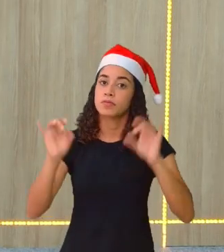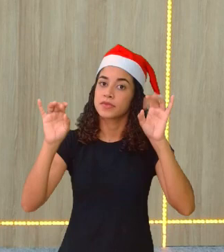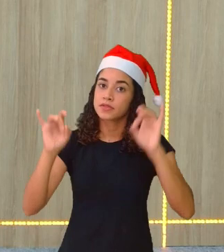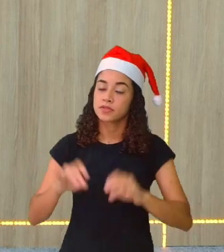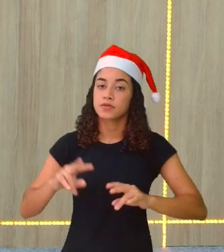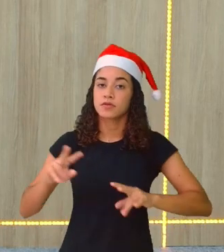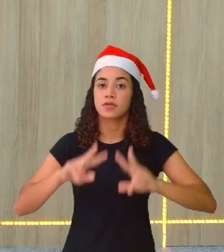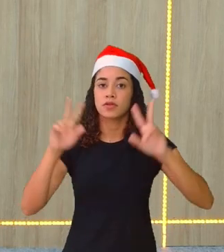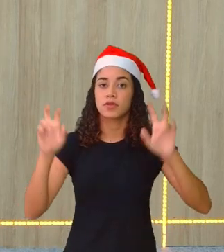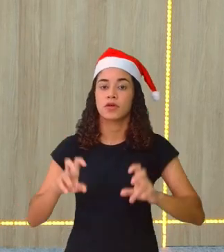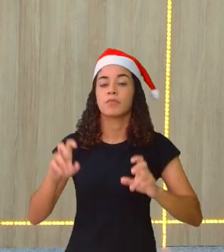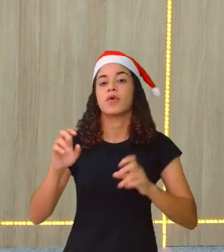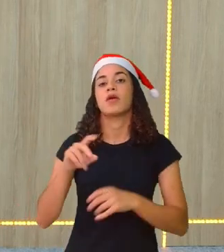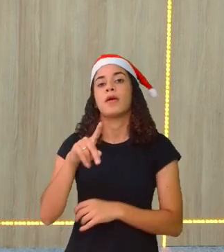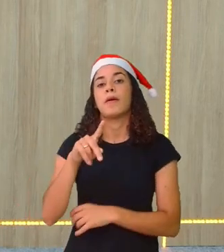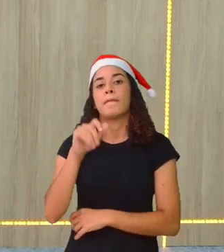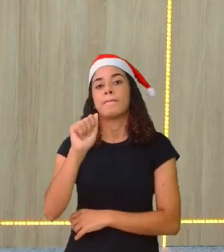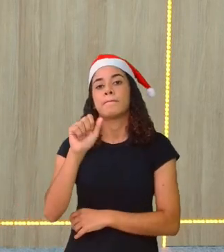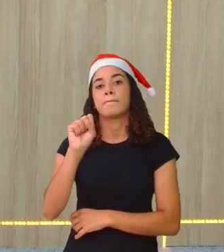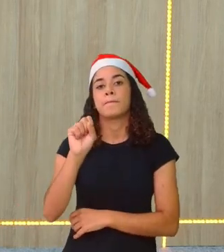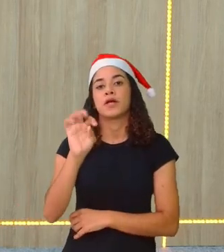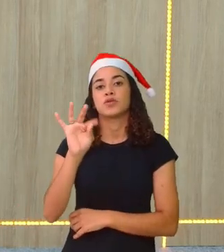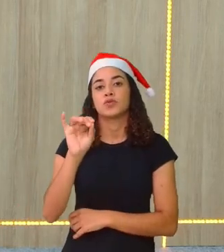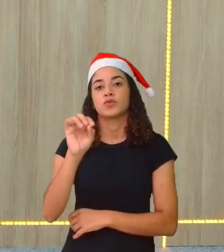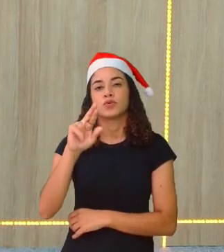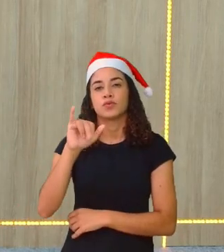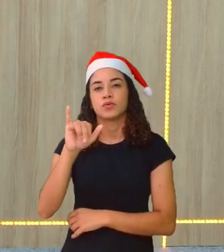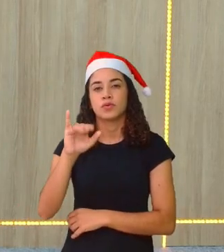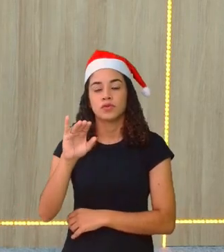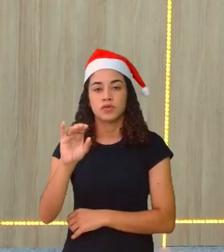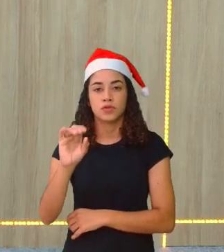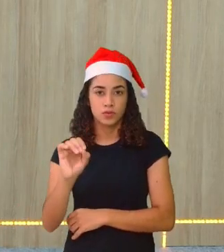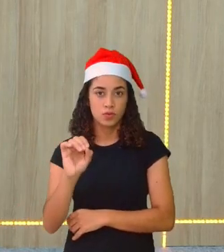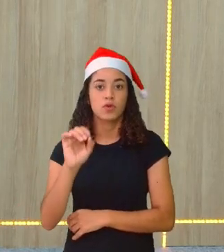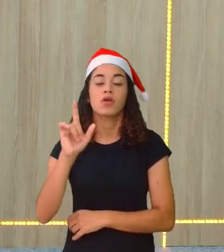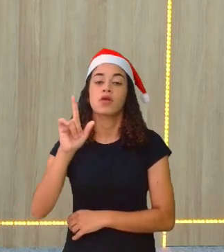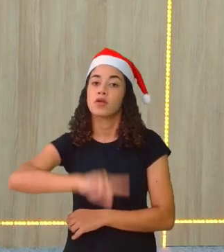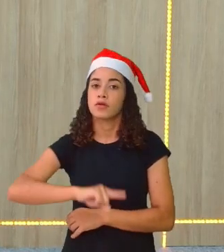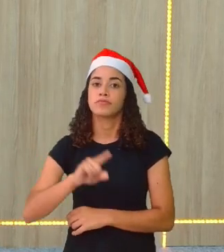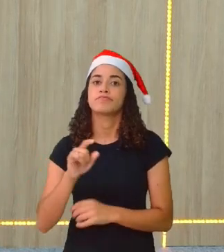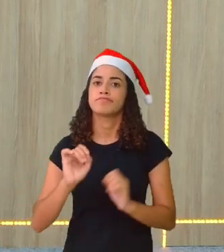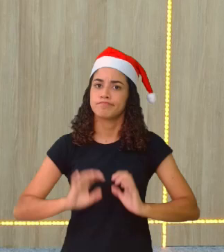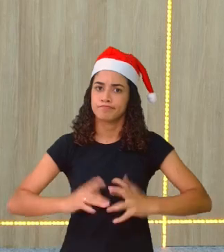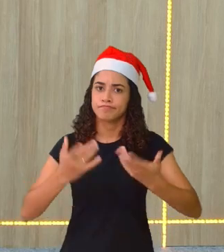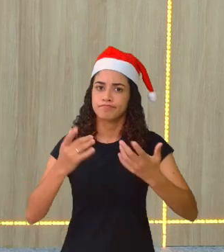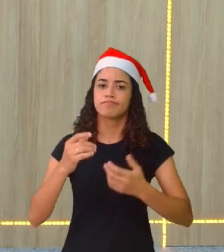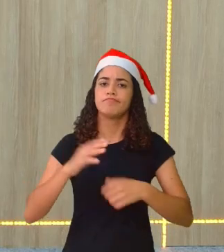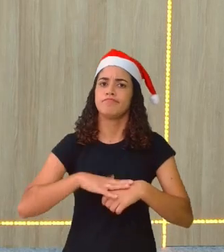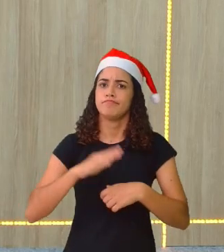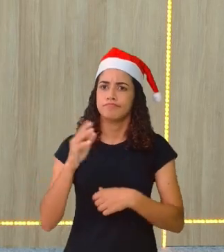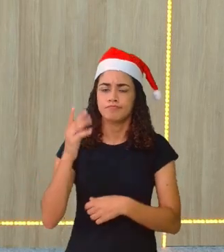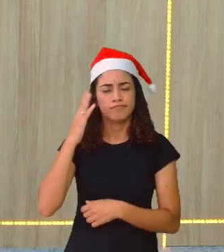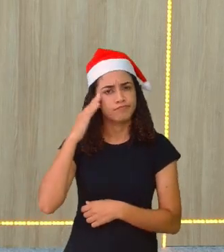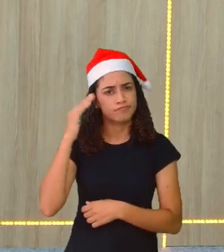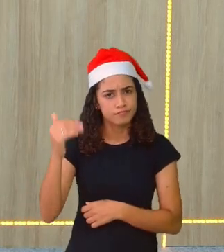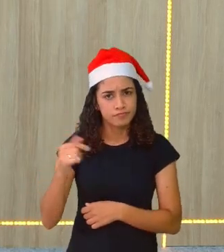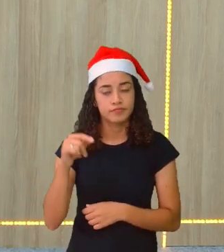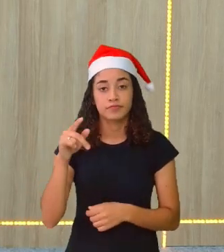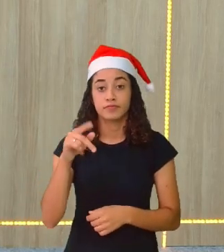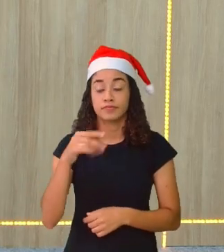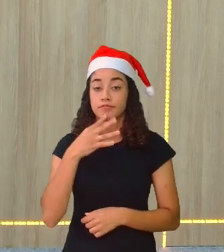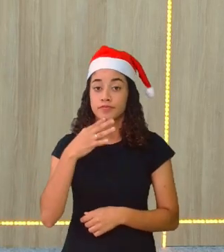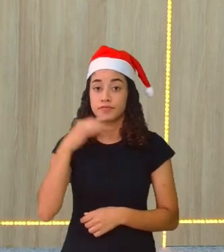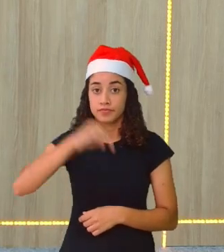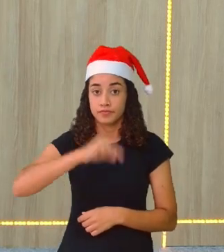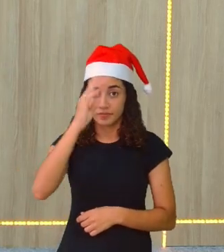certo? Utilizando o pastoril, que é uma das festividades populares utilizadas aqui no Brasil, né? Em